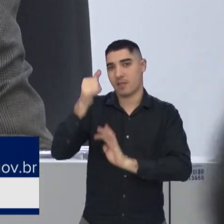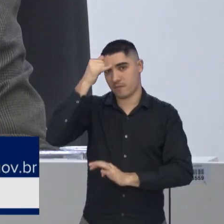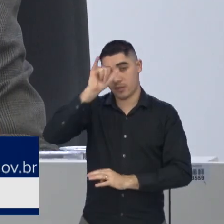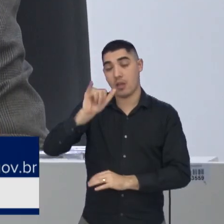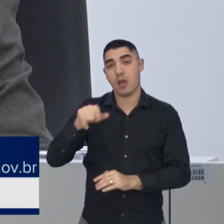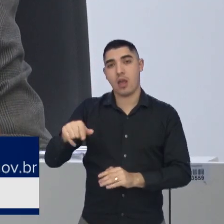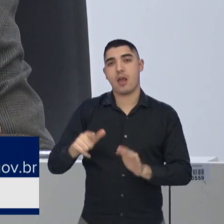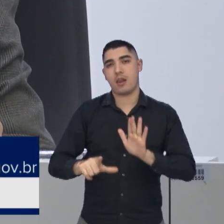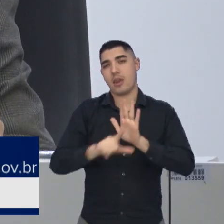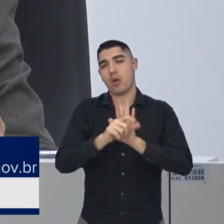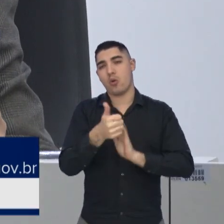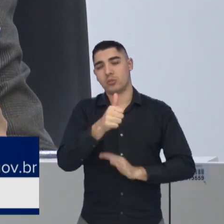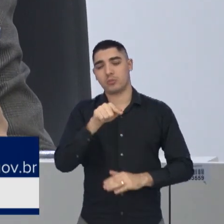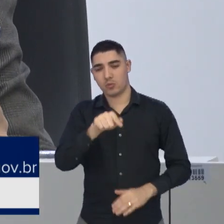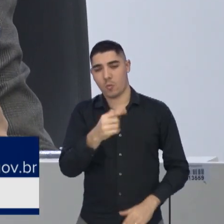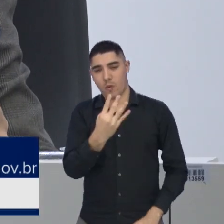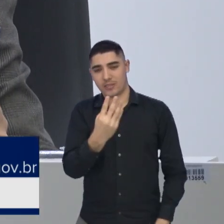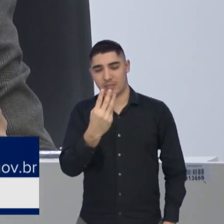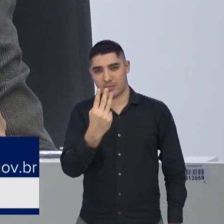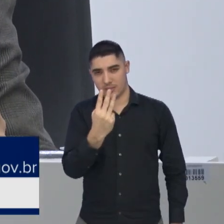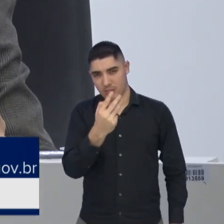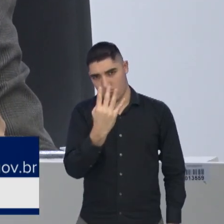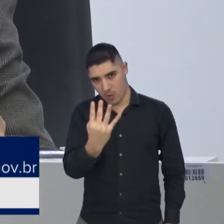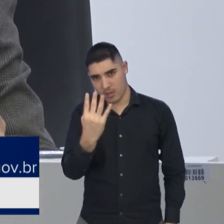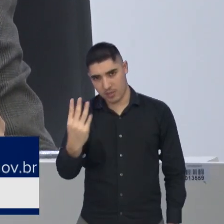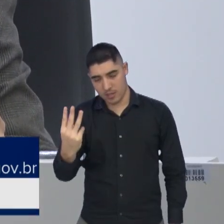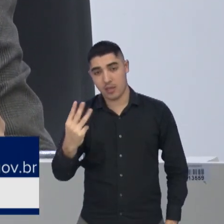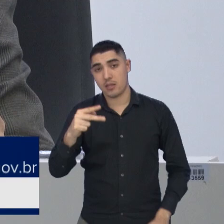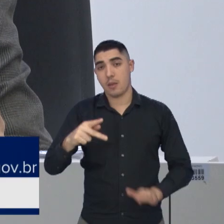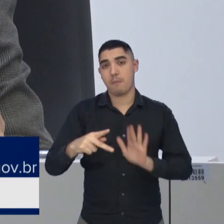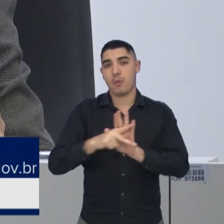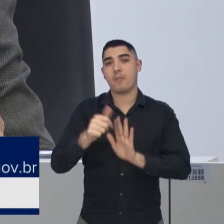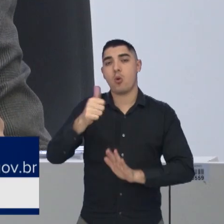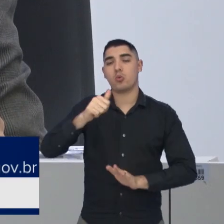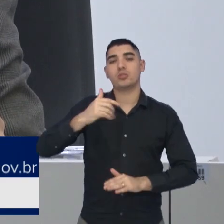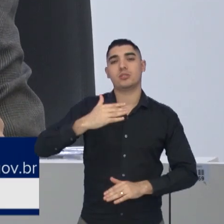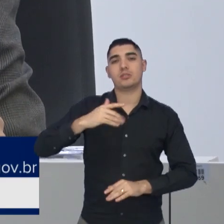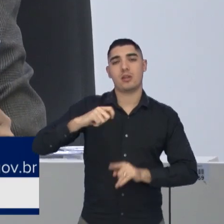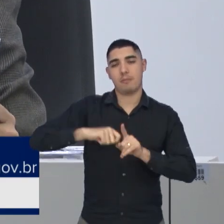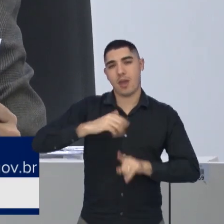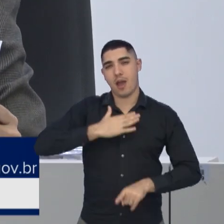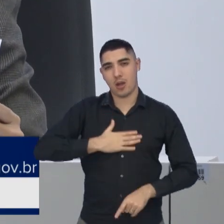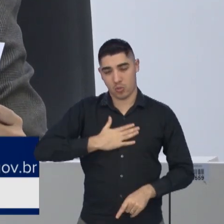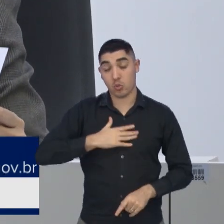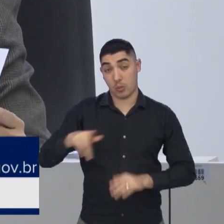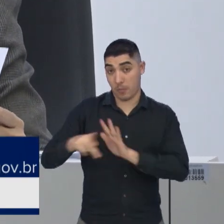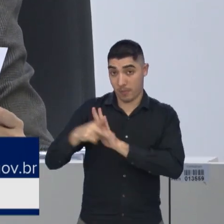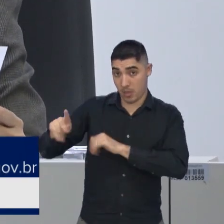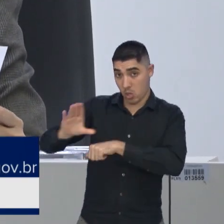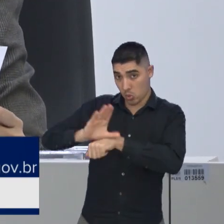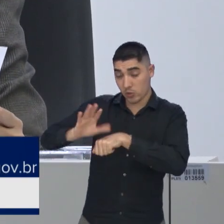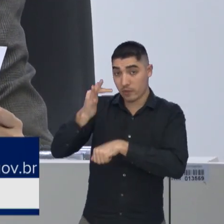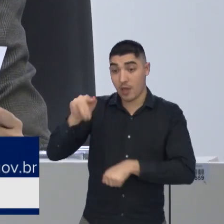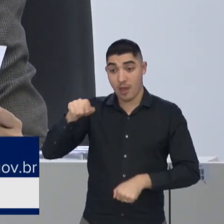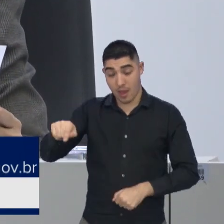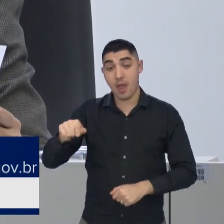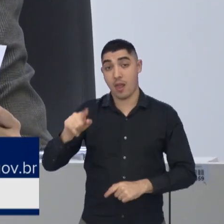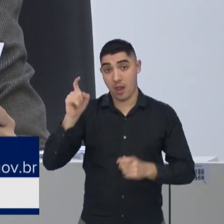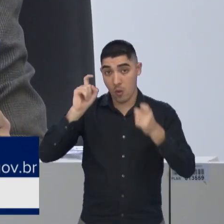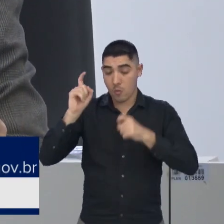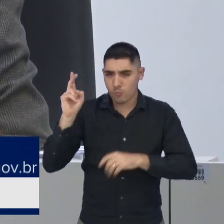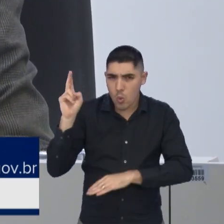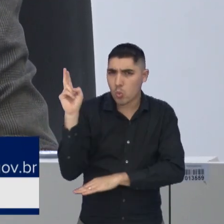11.343, de 23 de agosto de 2006, e Constituição Federal. Rito urgente, Comissão